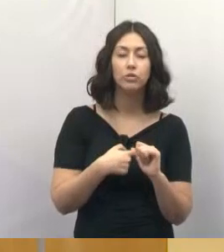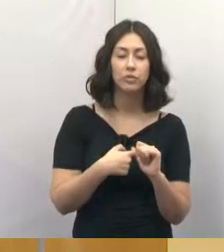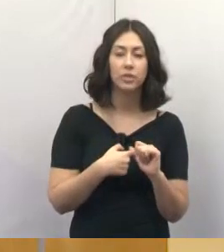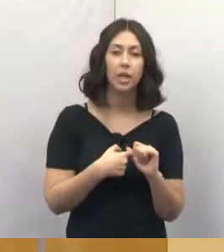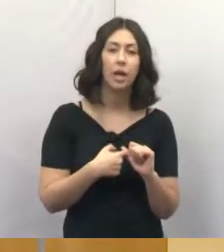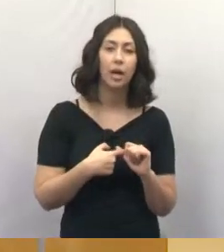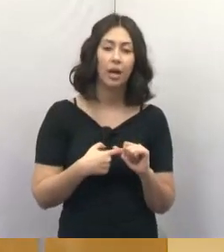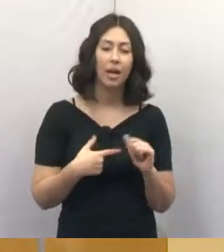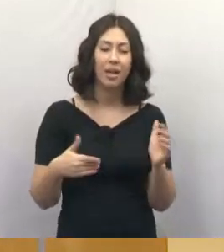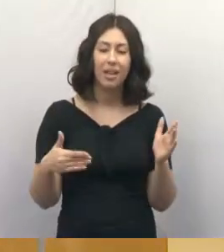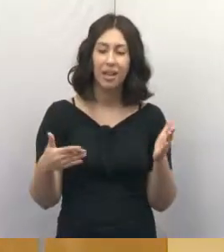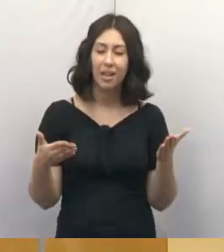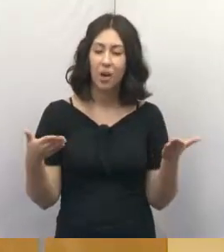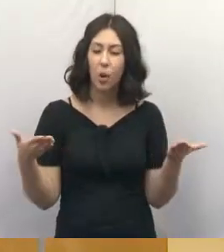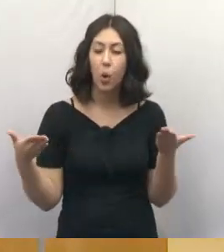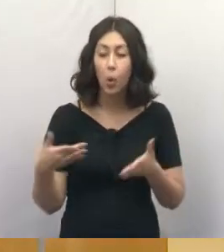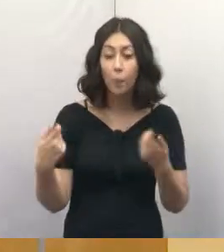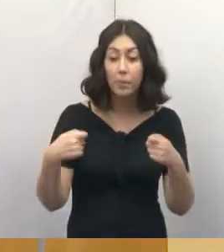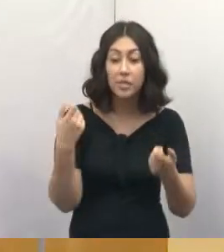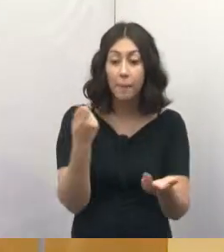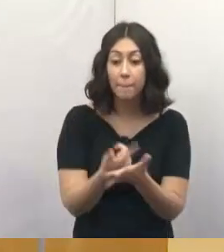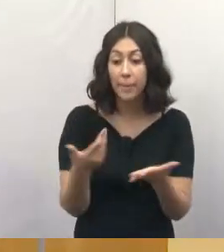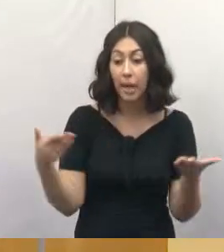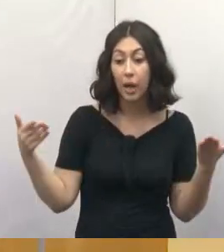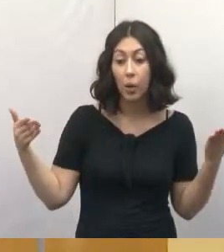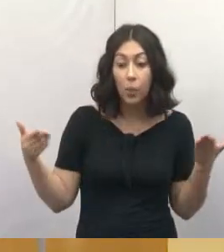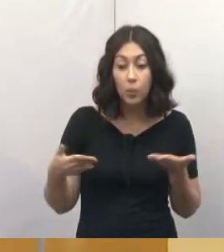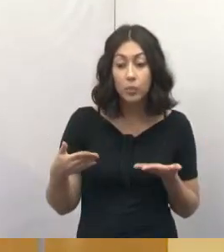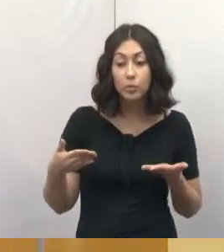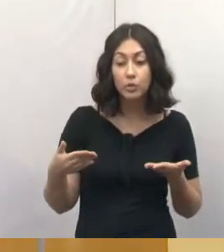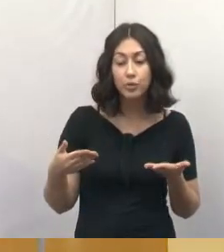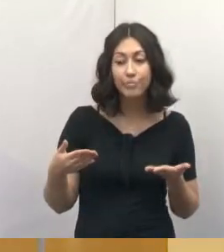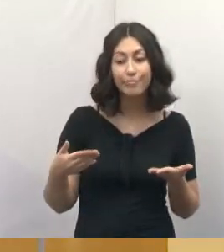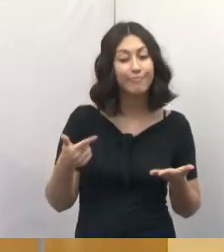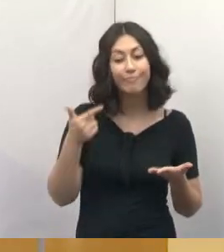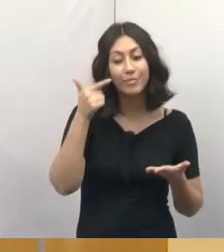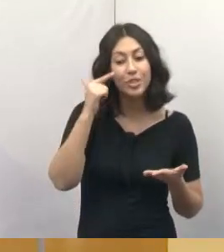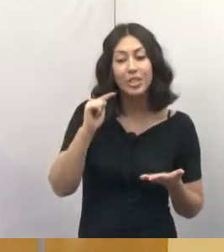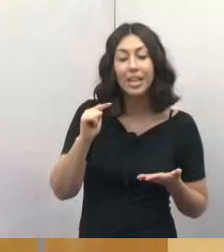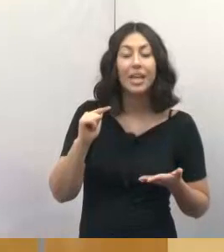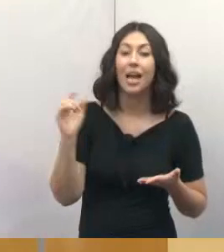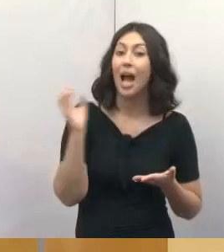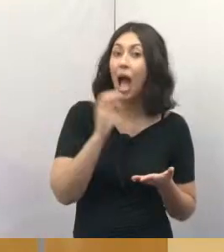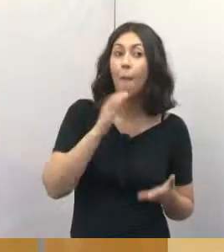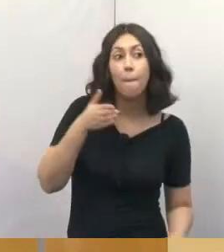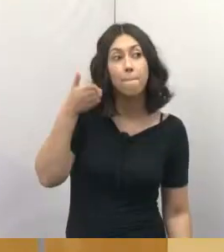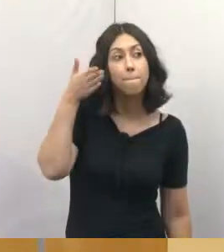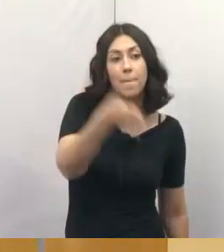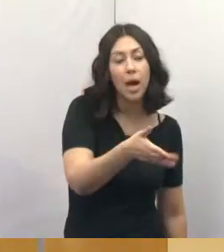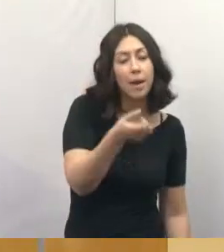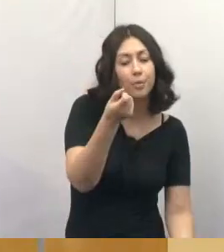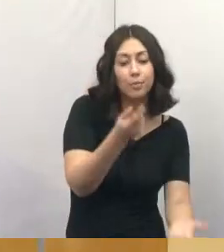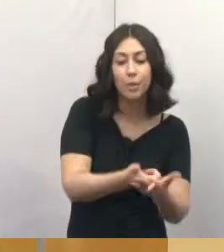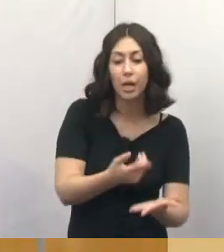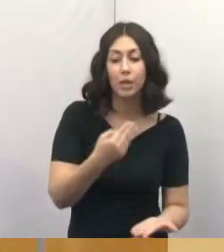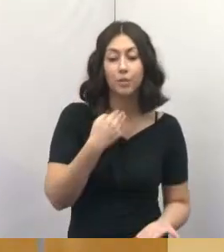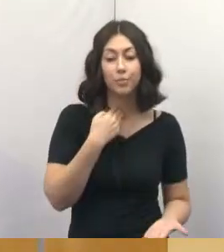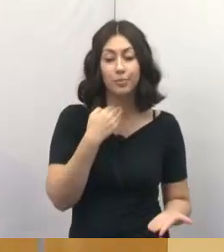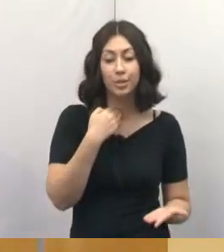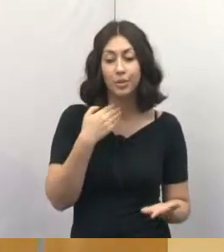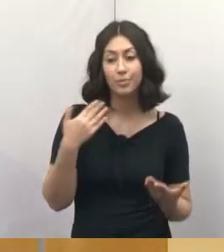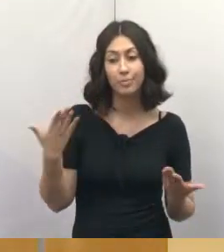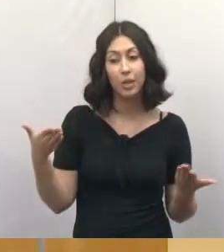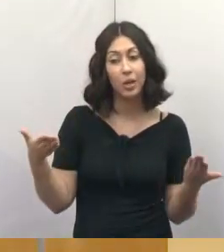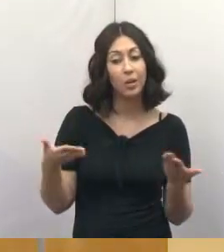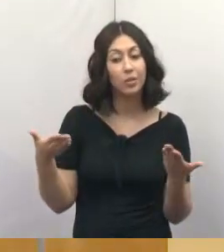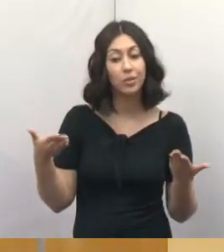que a data é hoje para pagar, ela não consegue se locomover, ela não consegue ir para um banco,